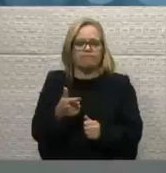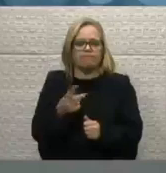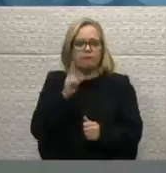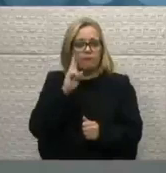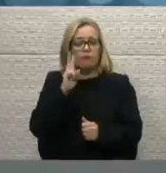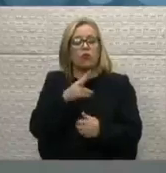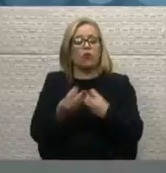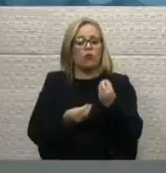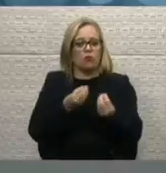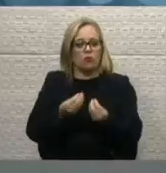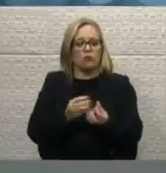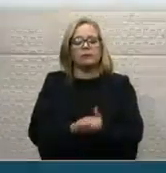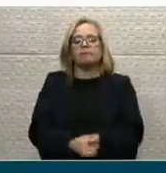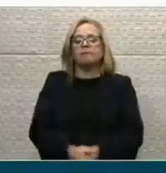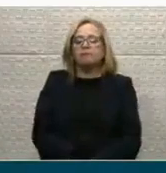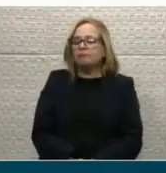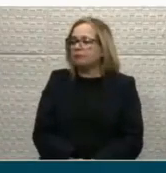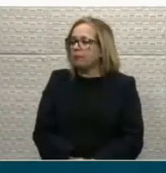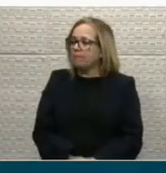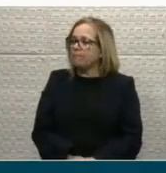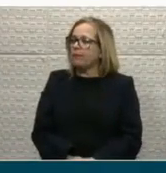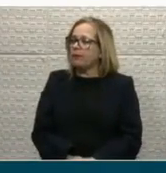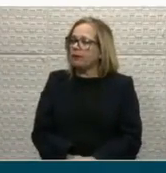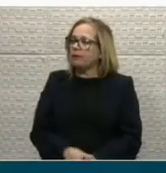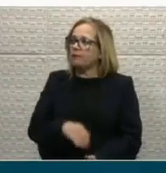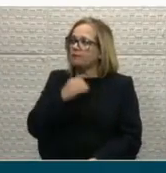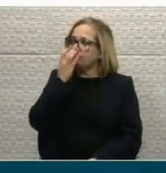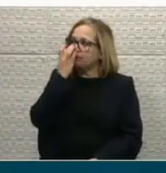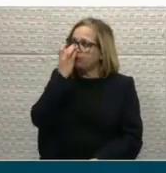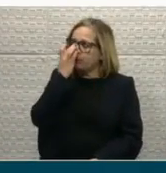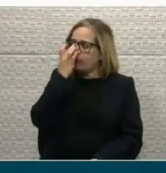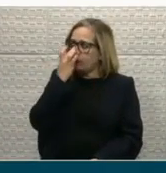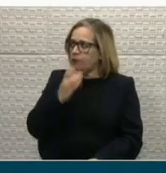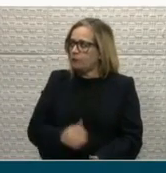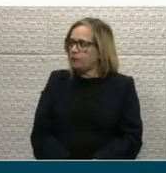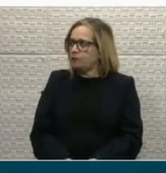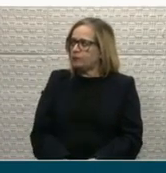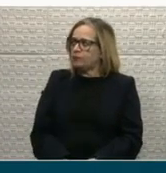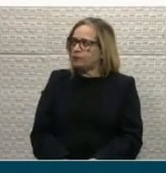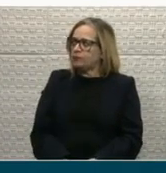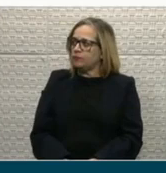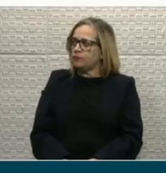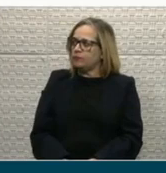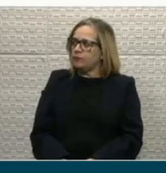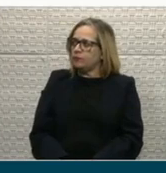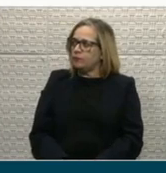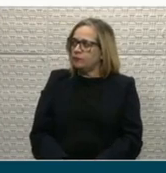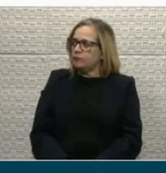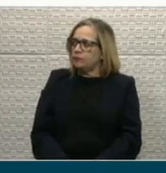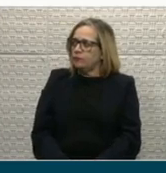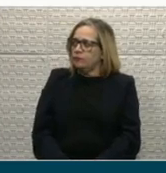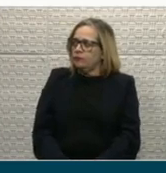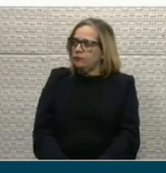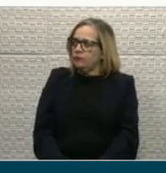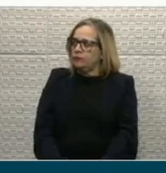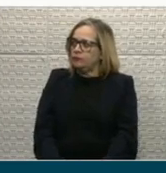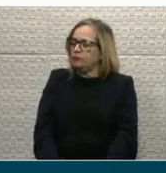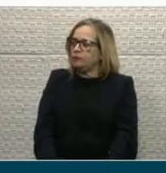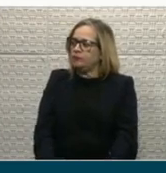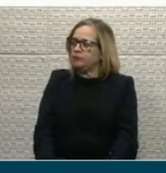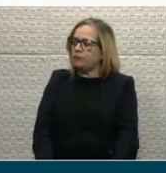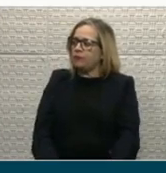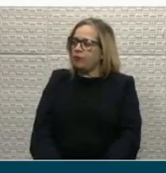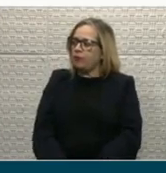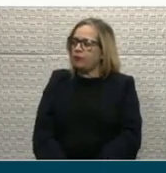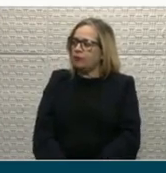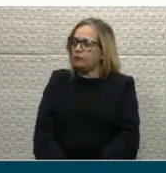ao quadro observar um caso. Nessa transformação agora, que leva os vetores xy